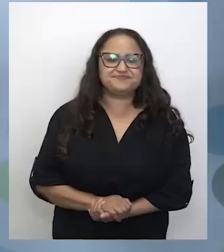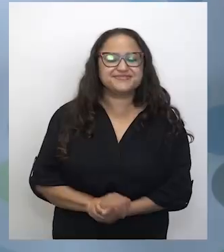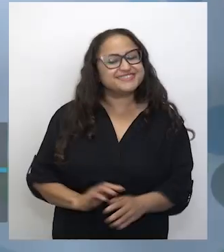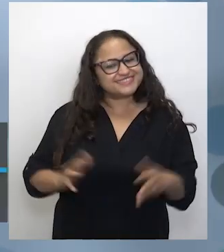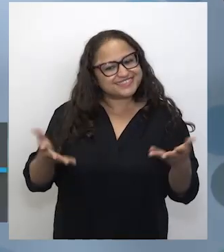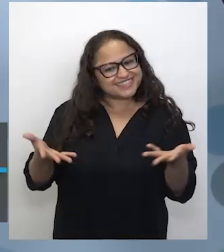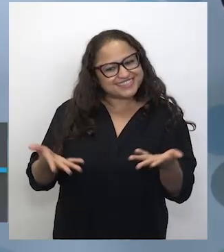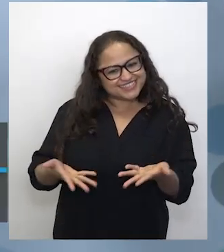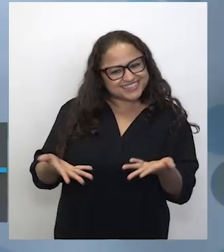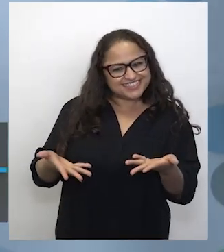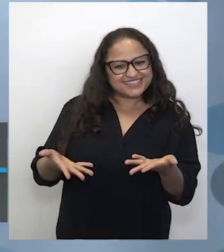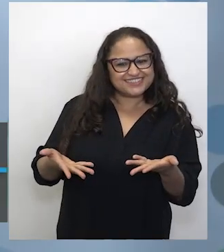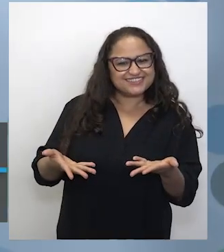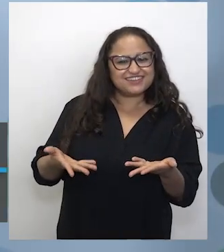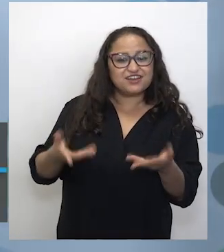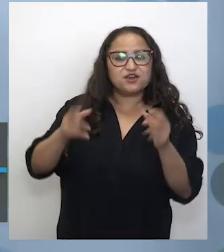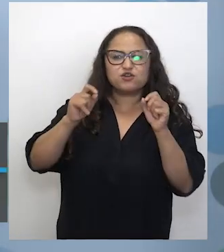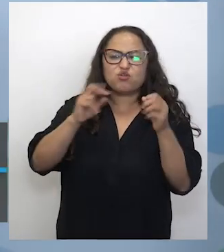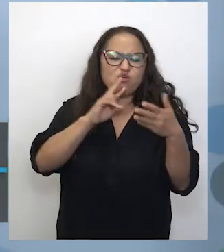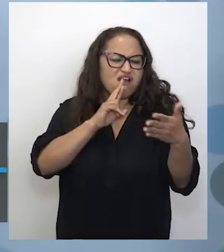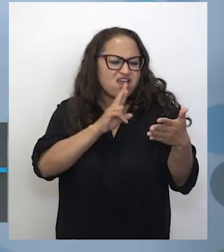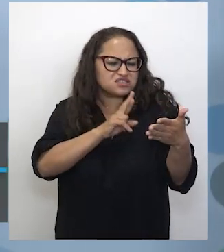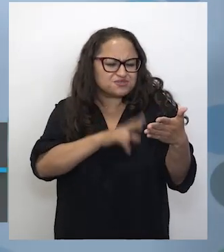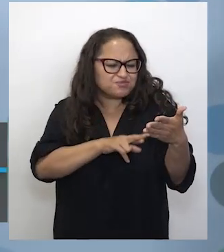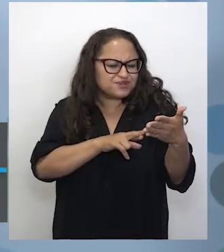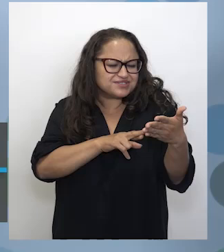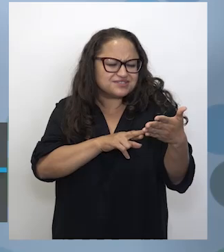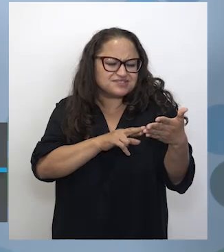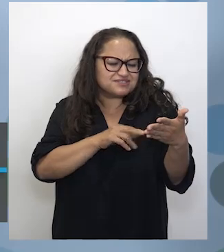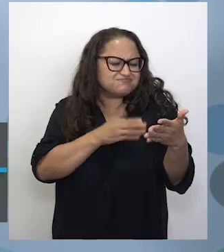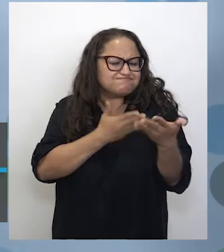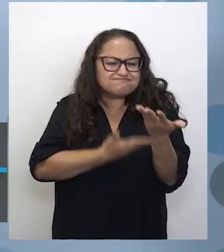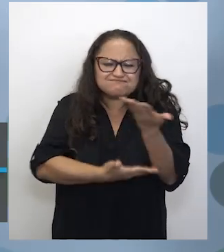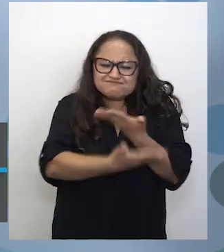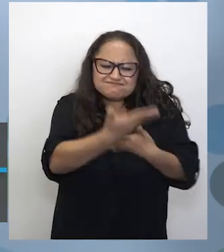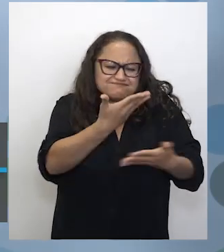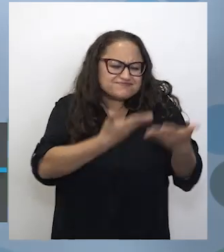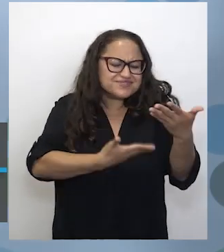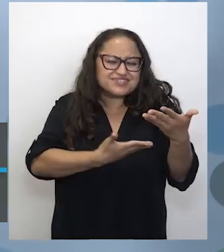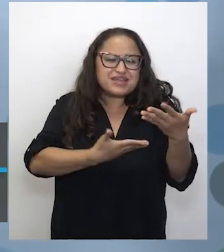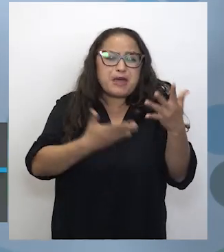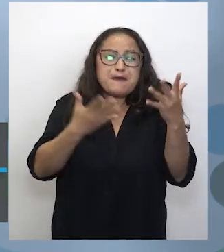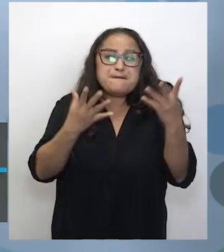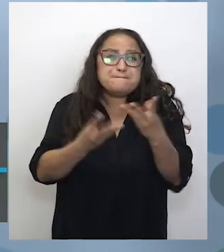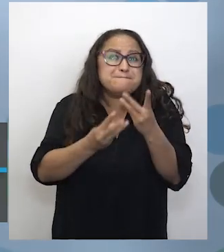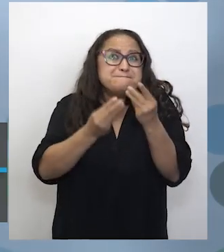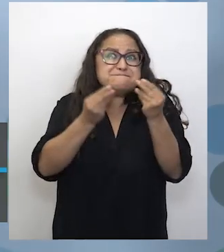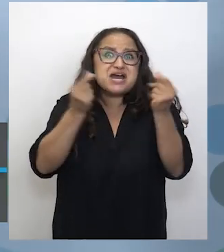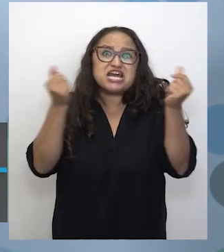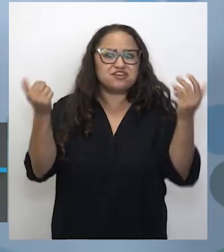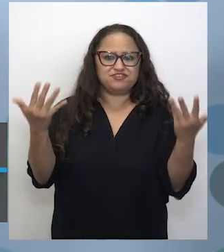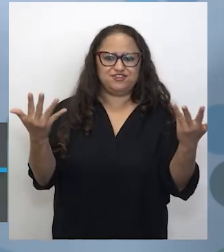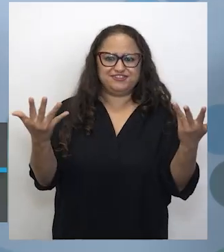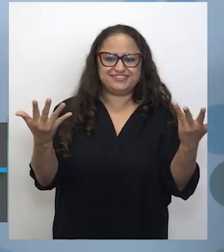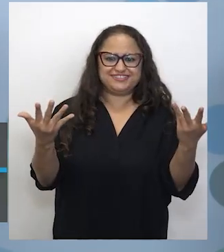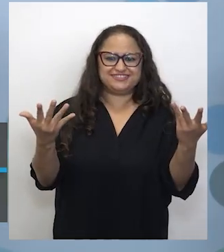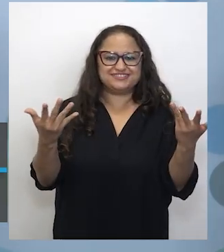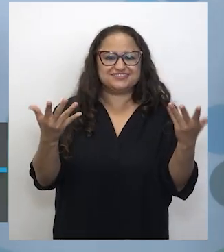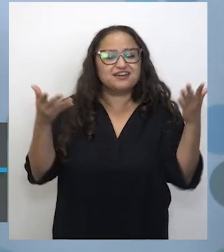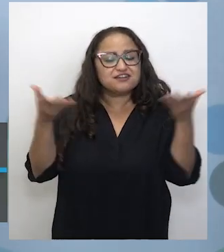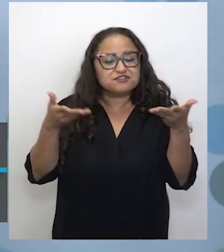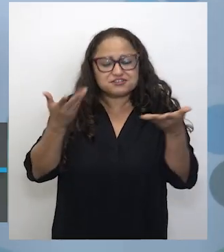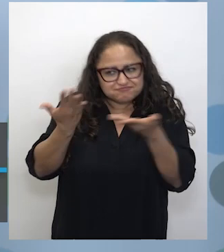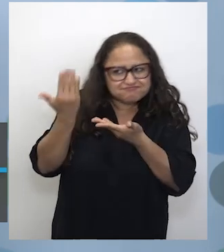Estamos aqui de volta com respostas, com contribuições simplesmente sensacionais. Vamos